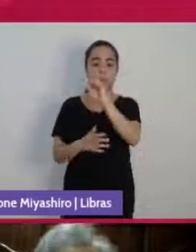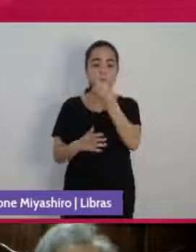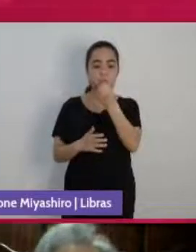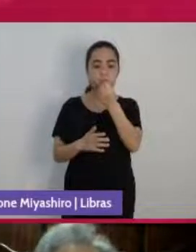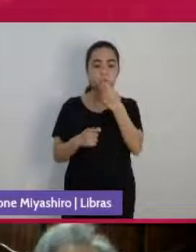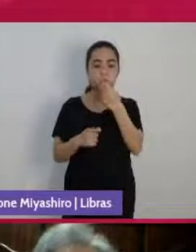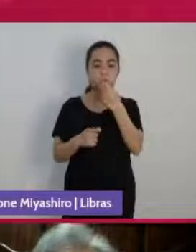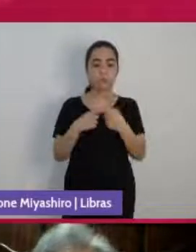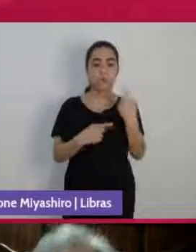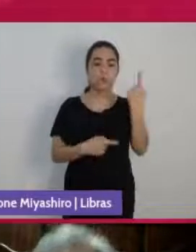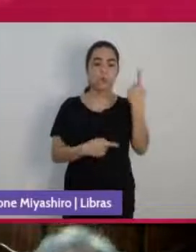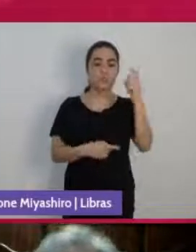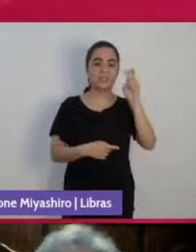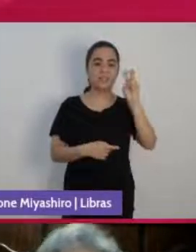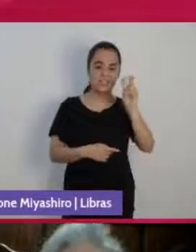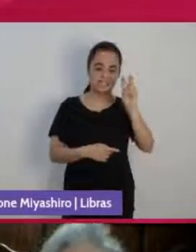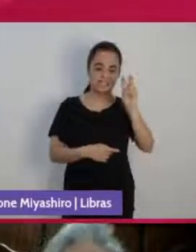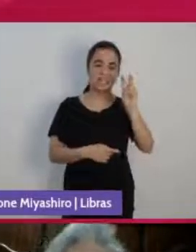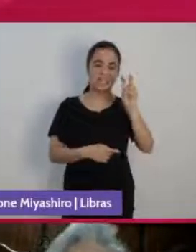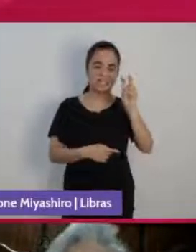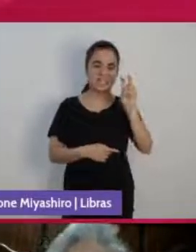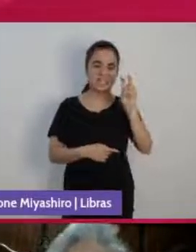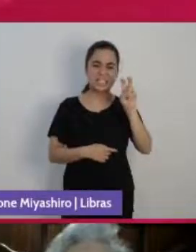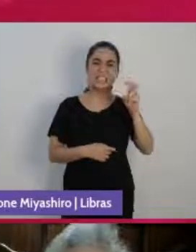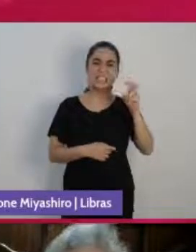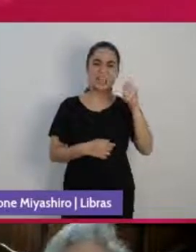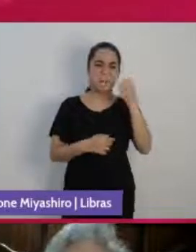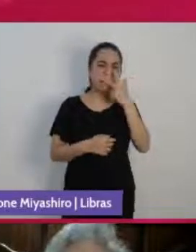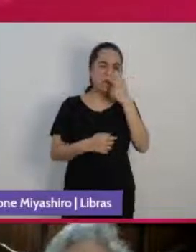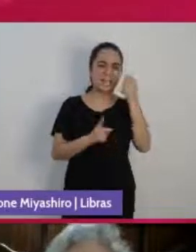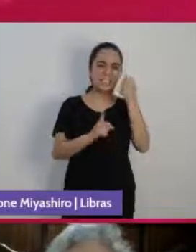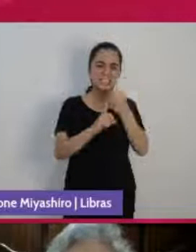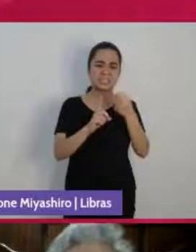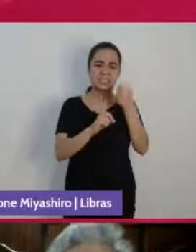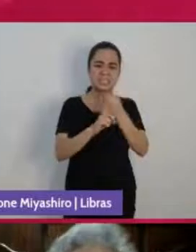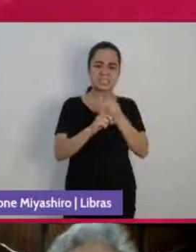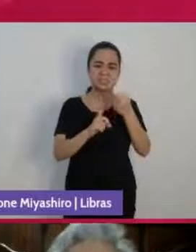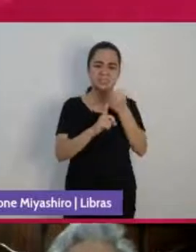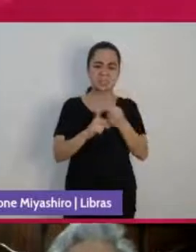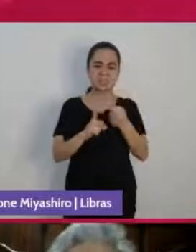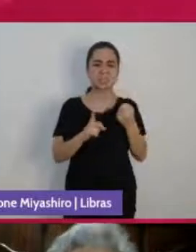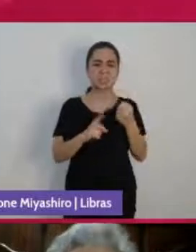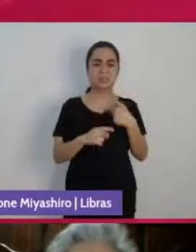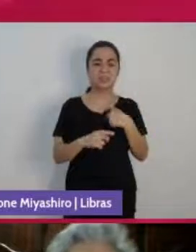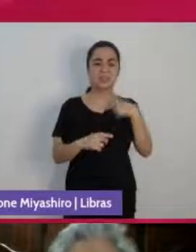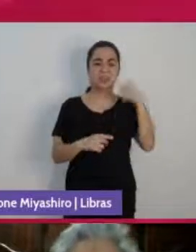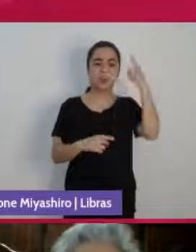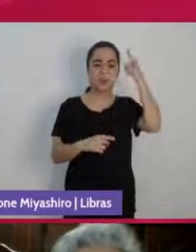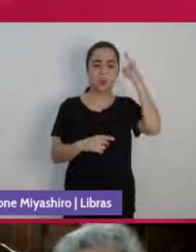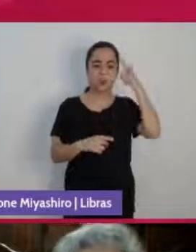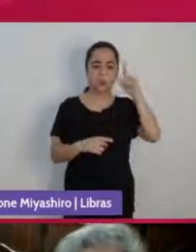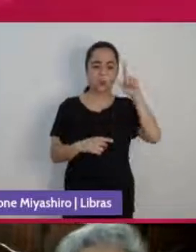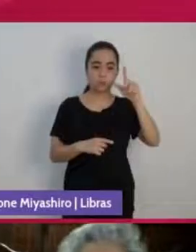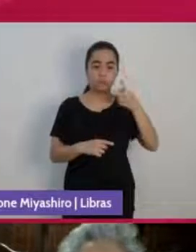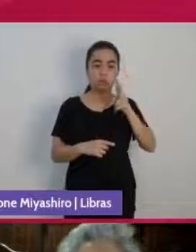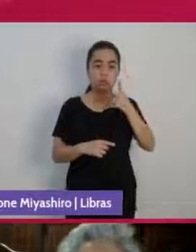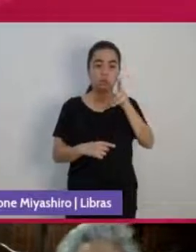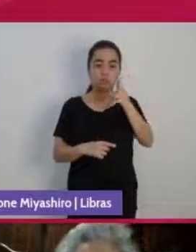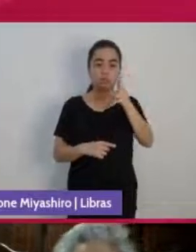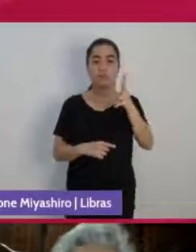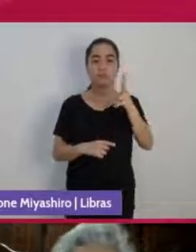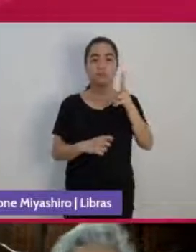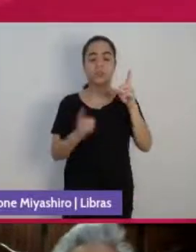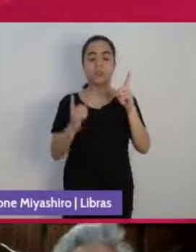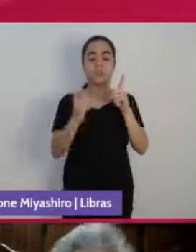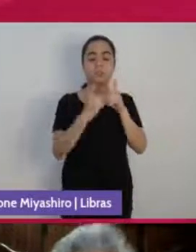uma agressão à paciente e eu sempre consegui bons exames fazendo a força